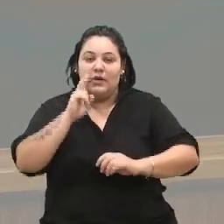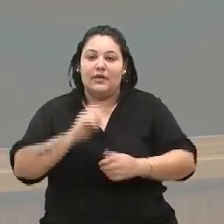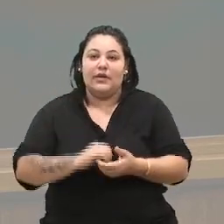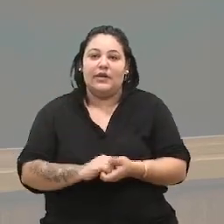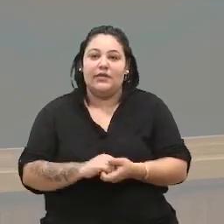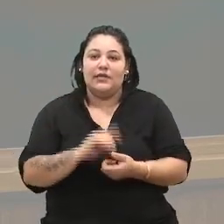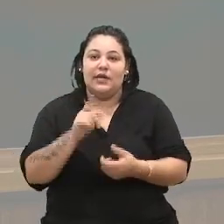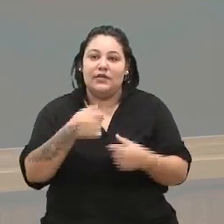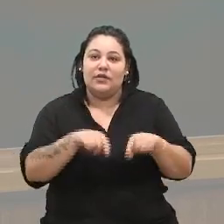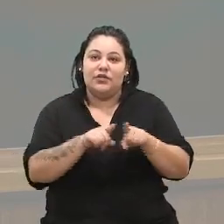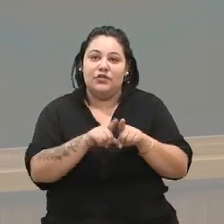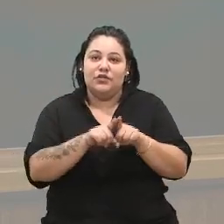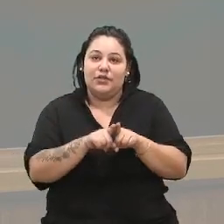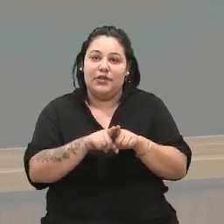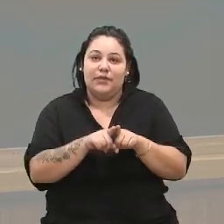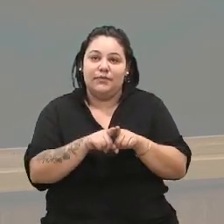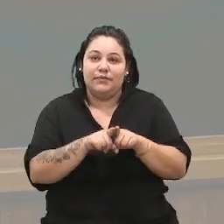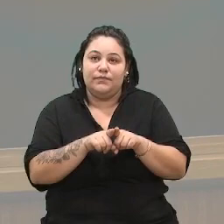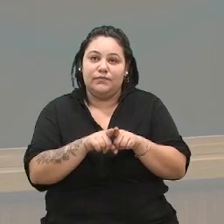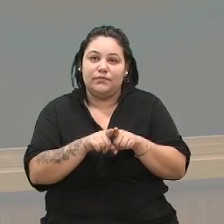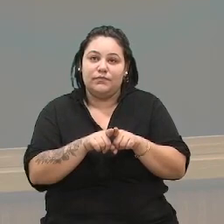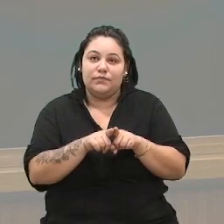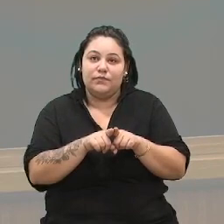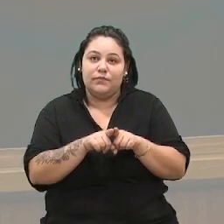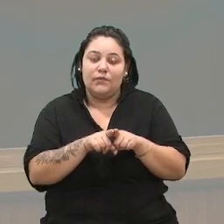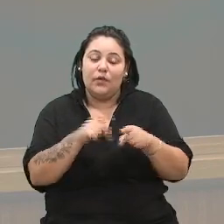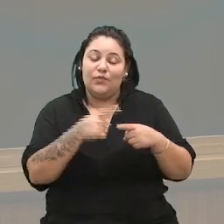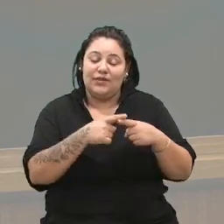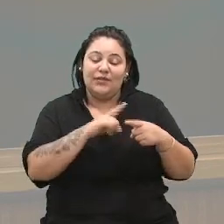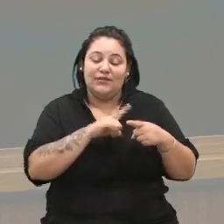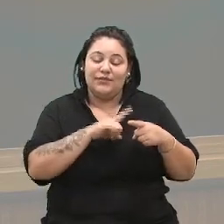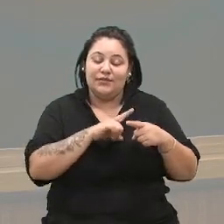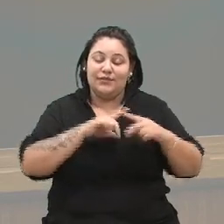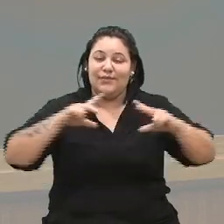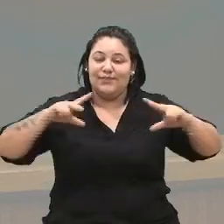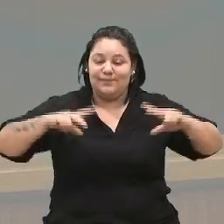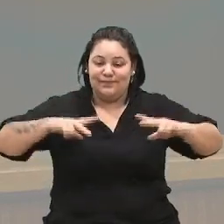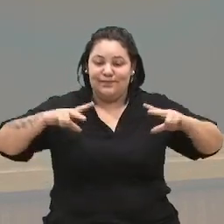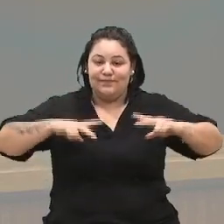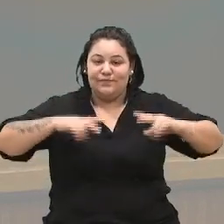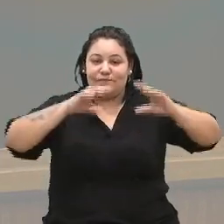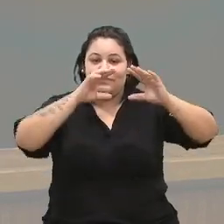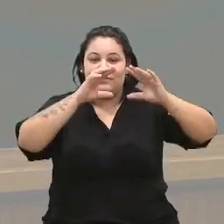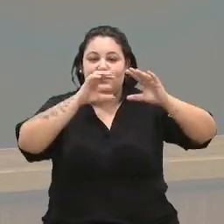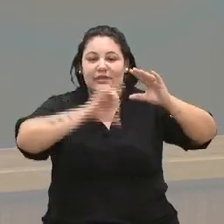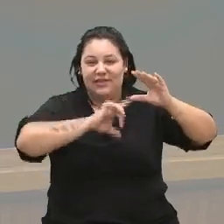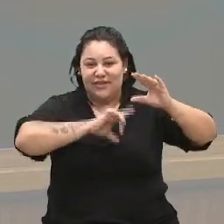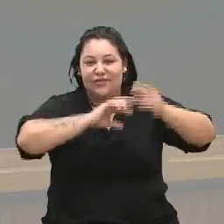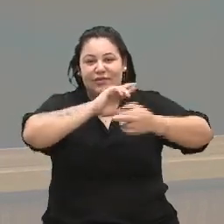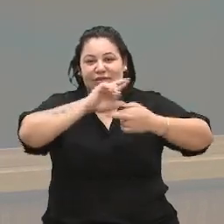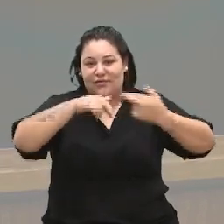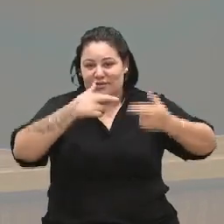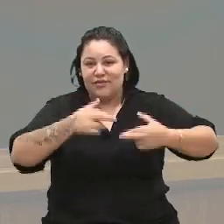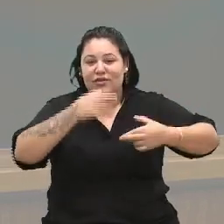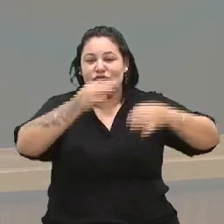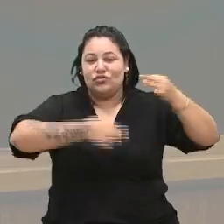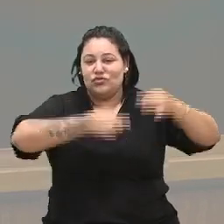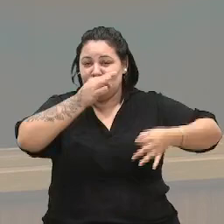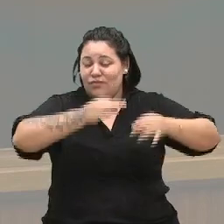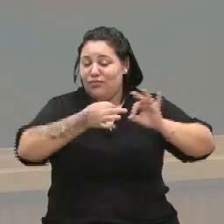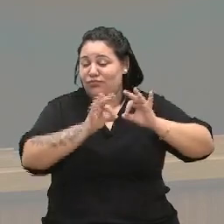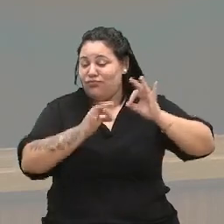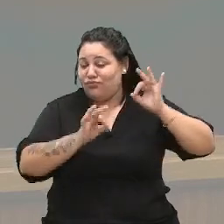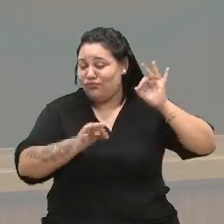sociedade. Inicialmente, a questão da privatização foi uma questão judicial longa. Depois, o arremate, que